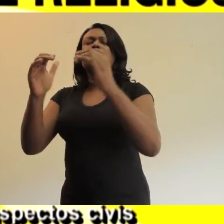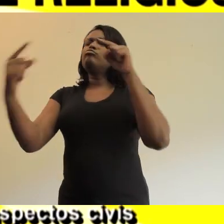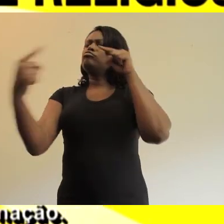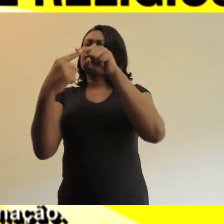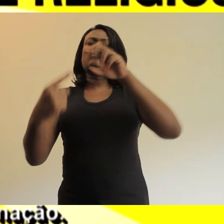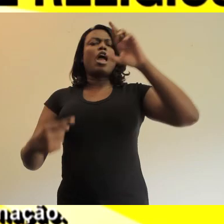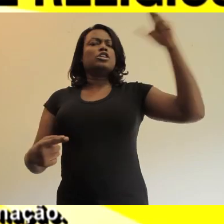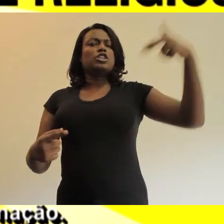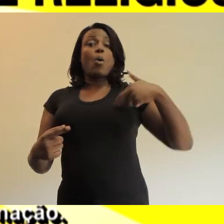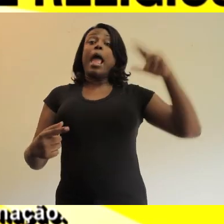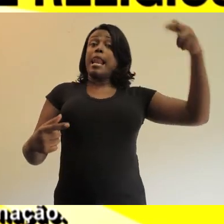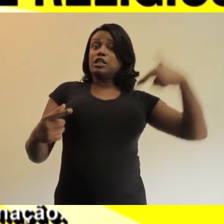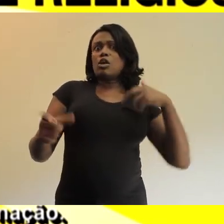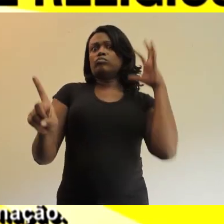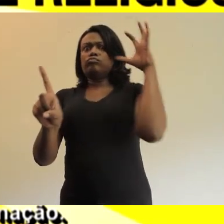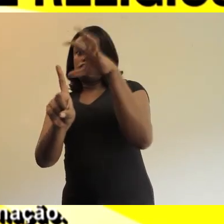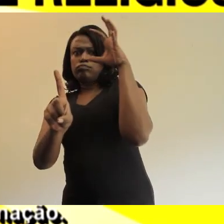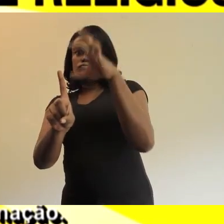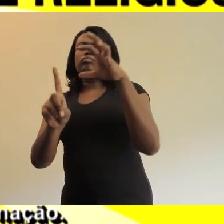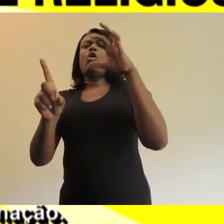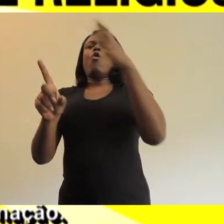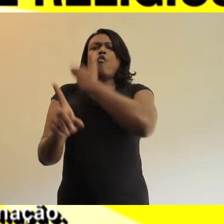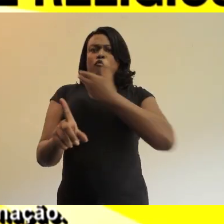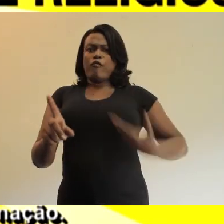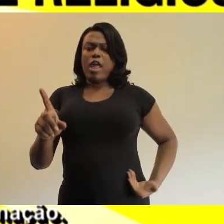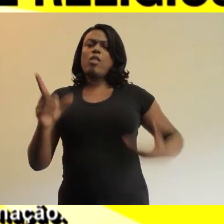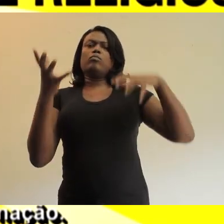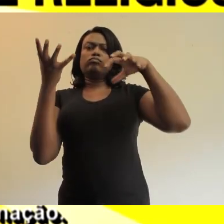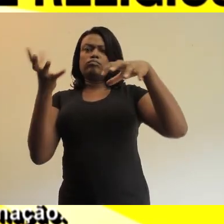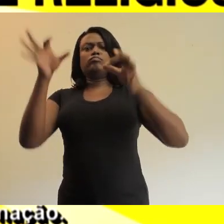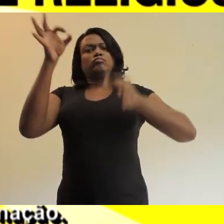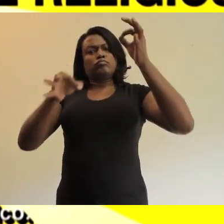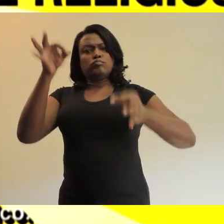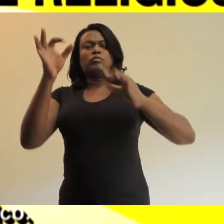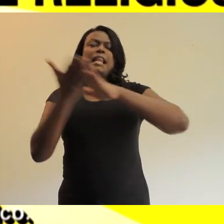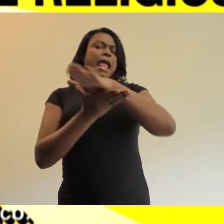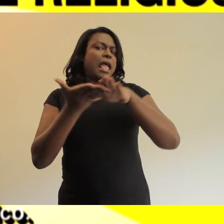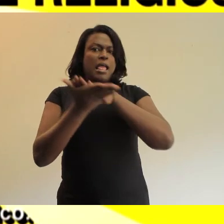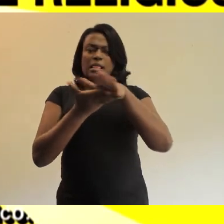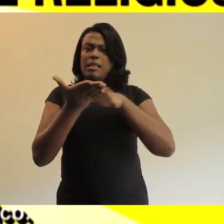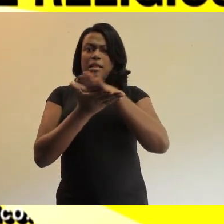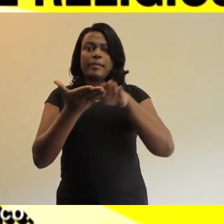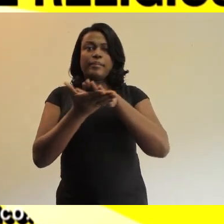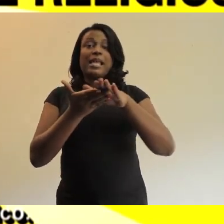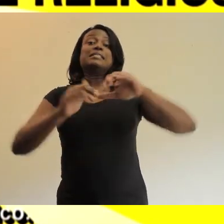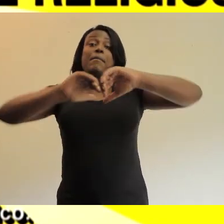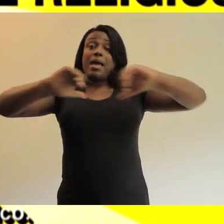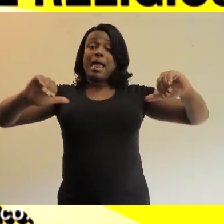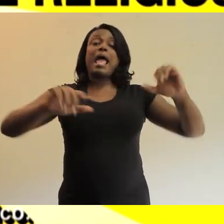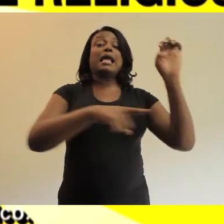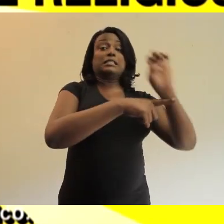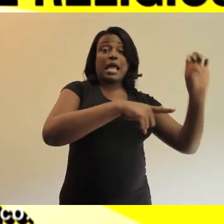civis e institucionais ou nos rumos políticos e jurídicos da Nação há separação entre estado e